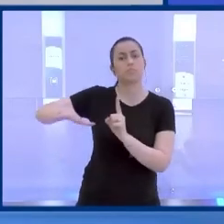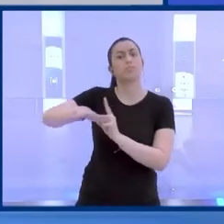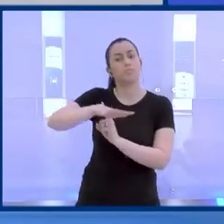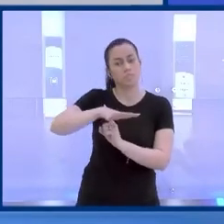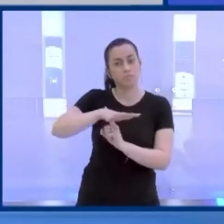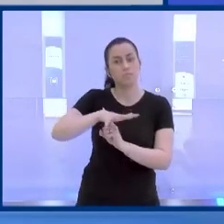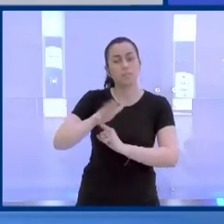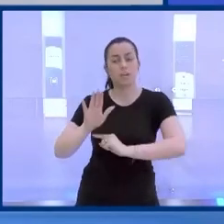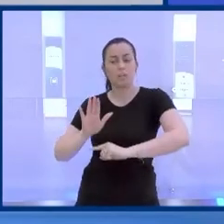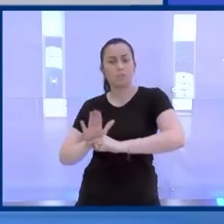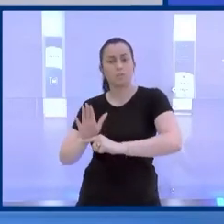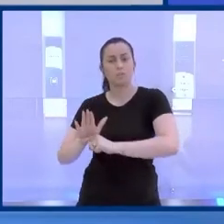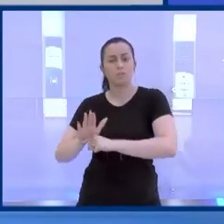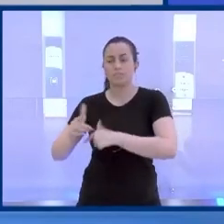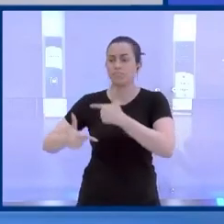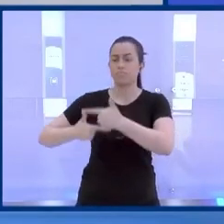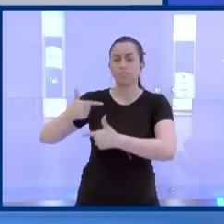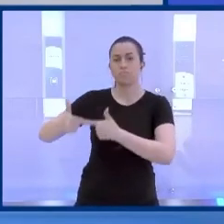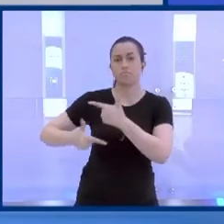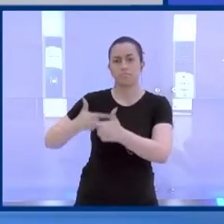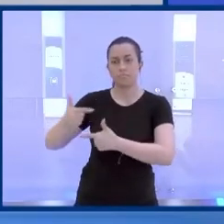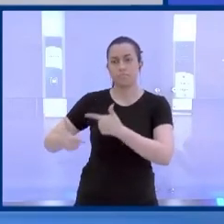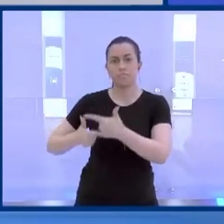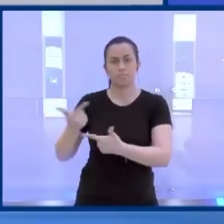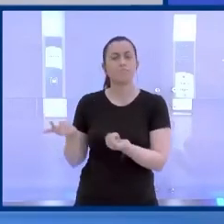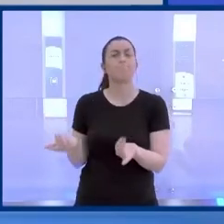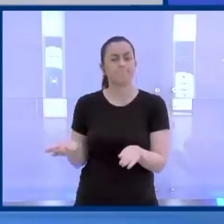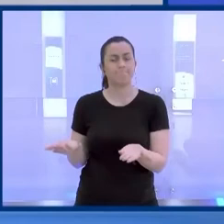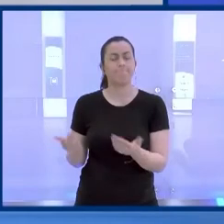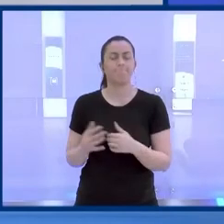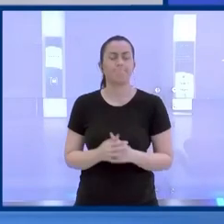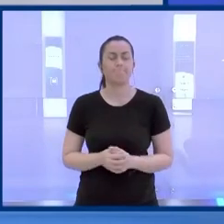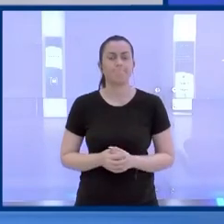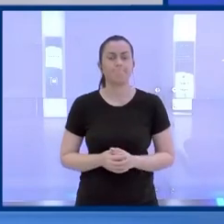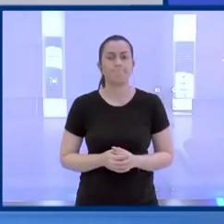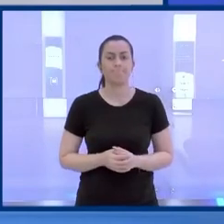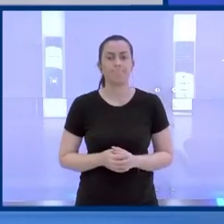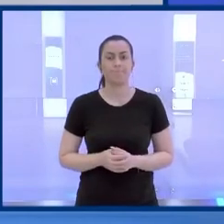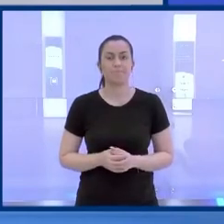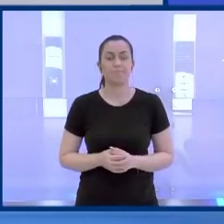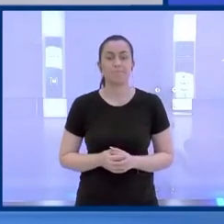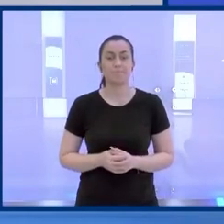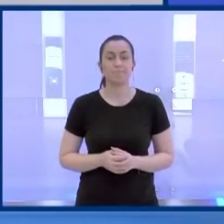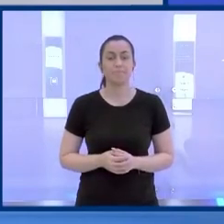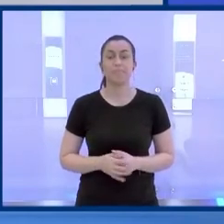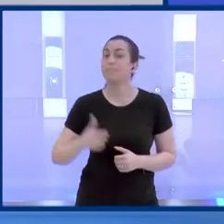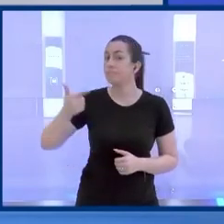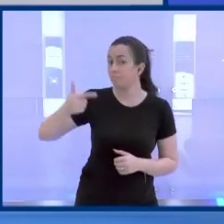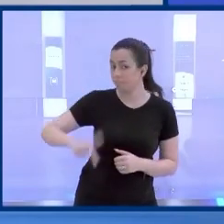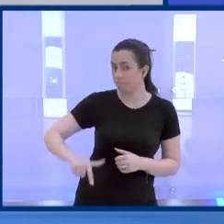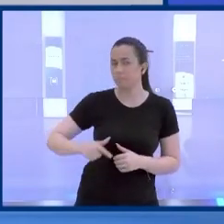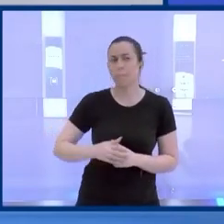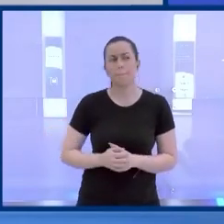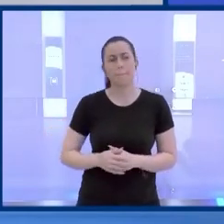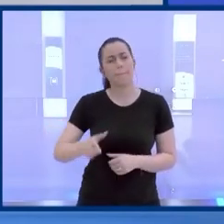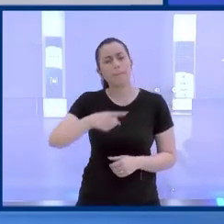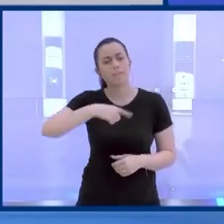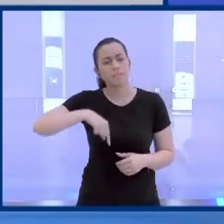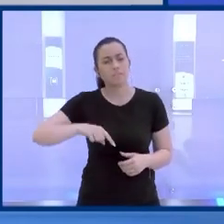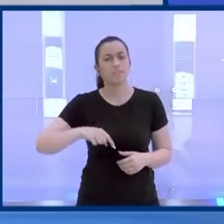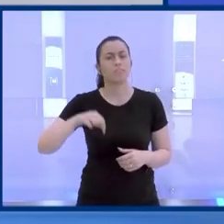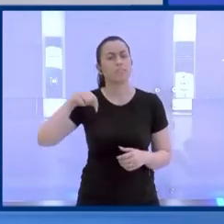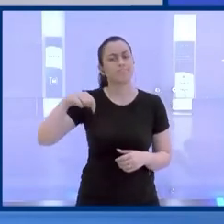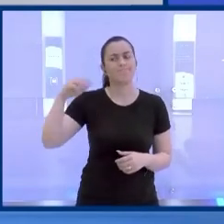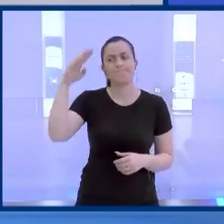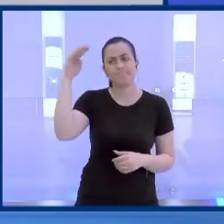novos empregos e no aumento da arrecadação aos cofres públicos. Segundo, somos um país com grandes